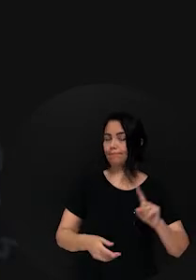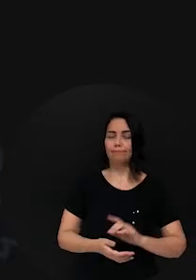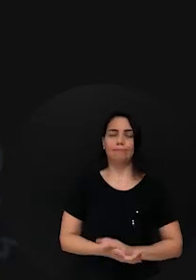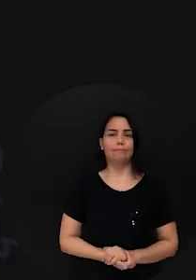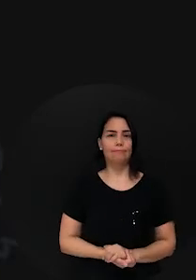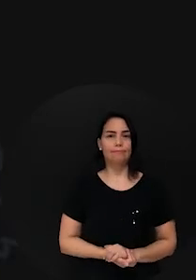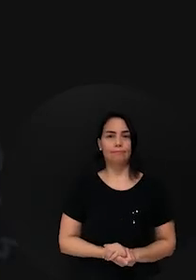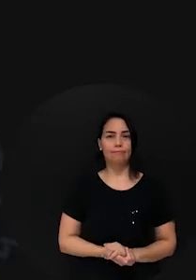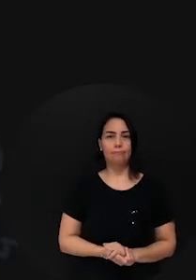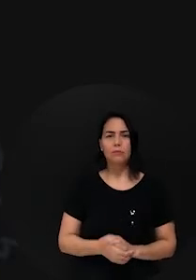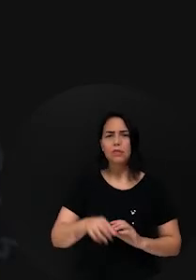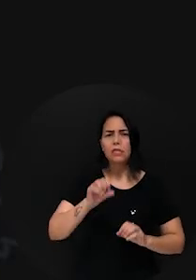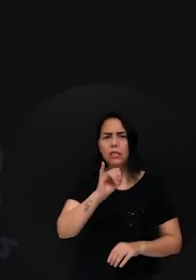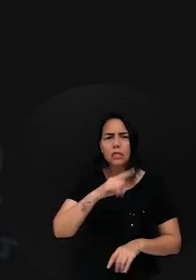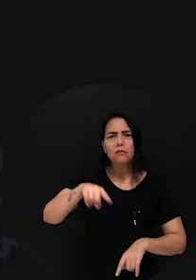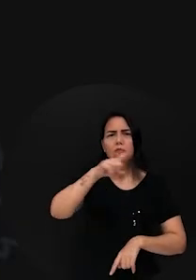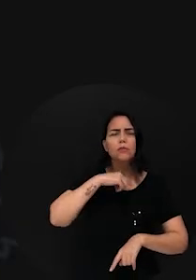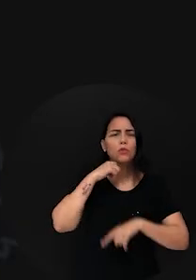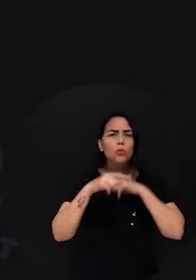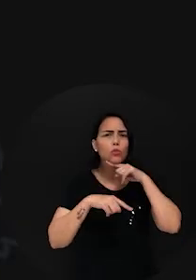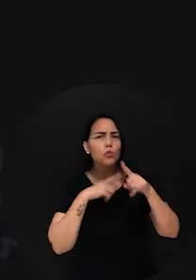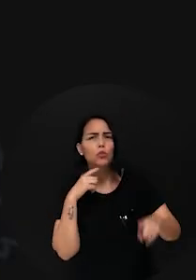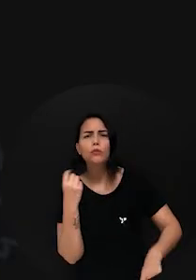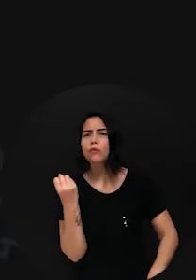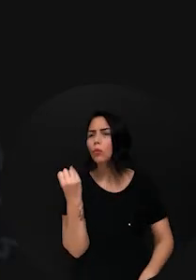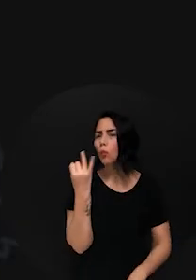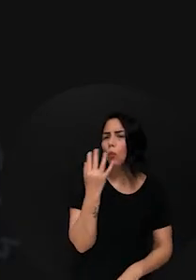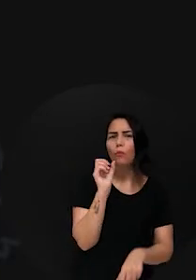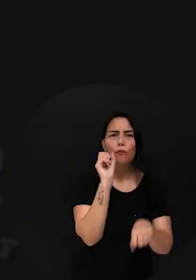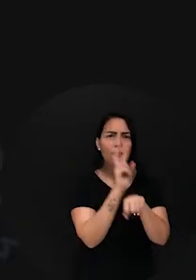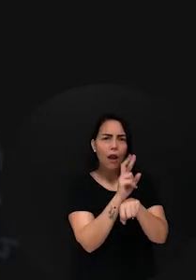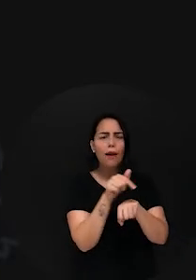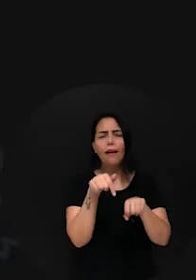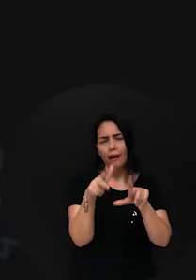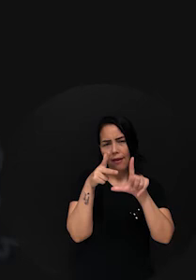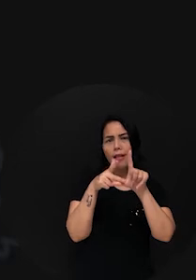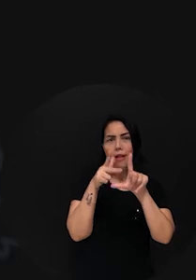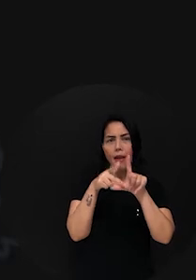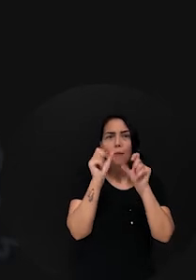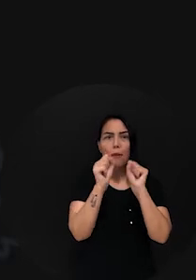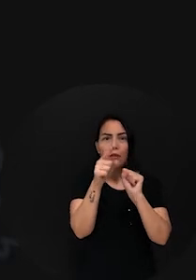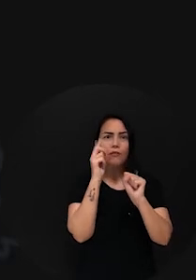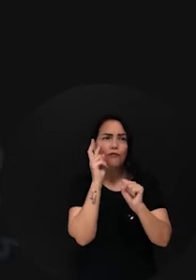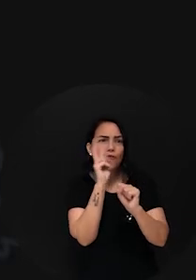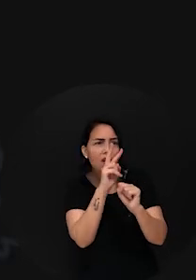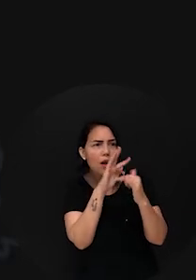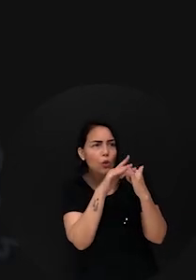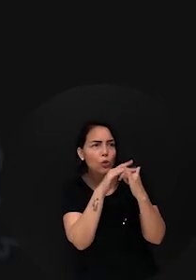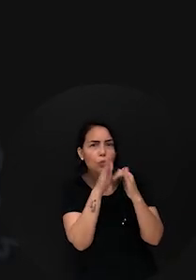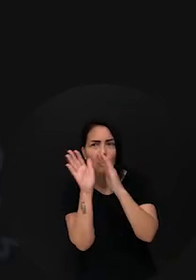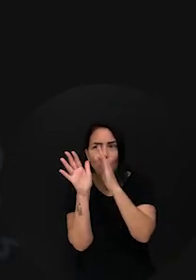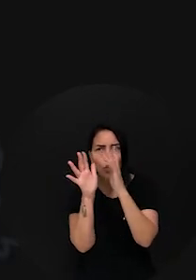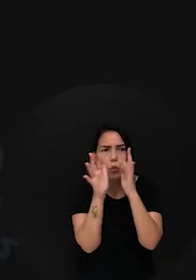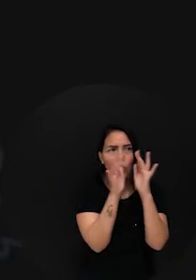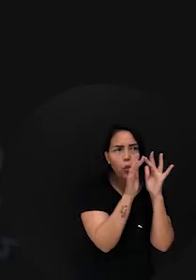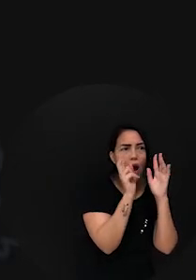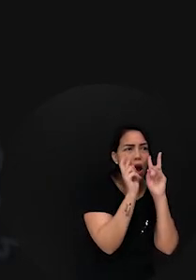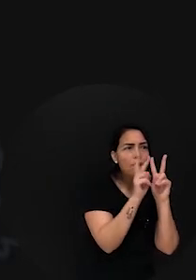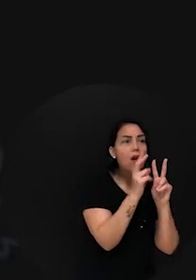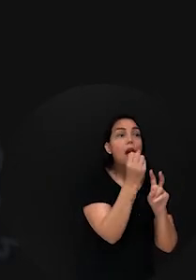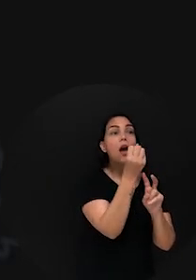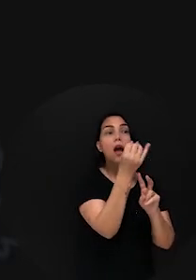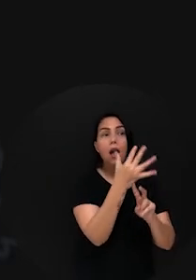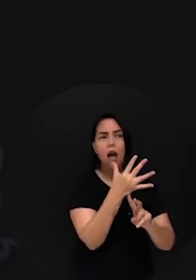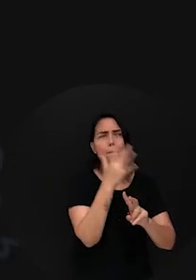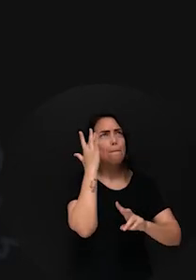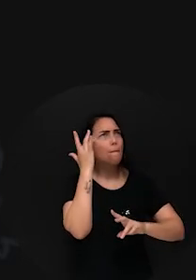Quem tiver com dúvida ali da quantidade de vagas, né? A live vai ficar salva, aí depois você pode voltar no YouTube e dar uma conferida. Mas, se eu não me engano, bateria são